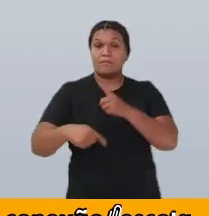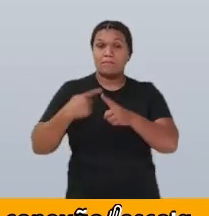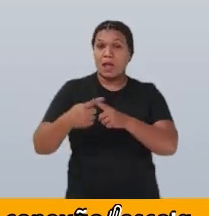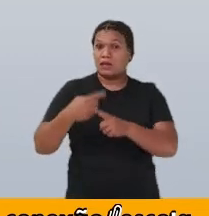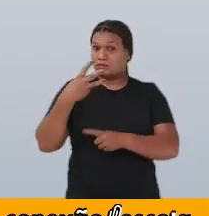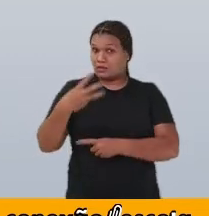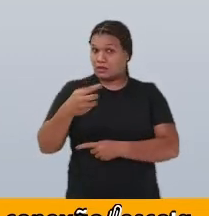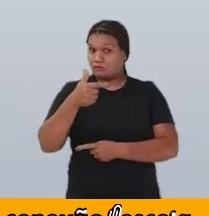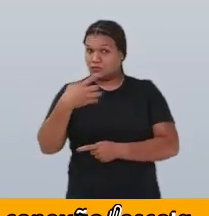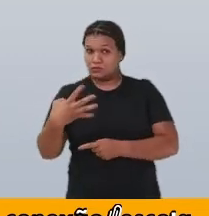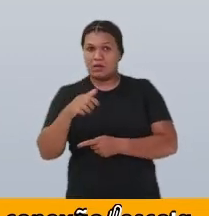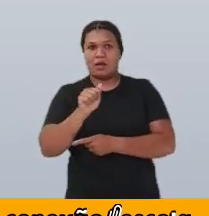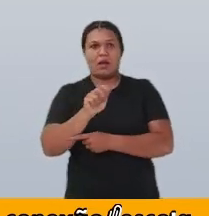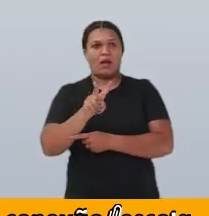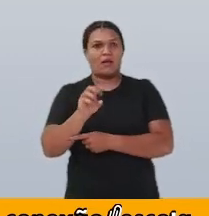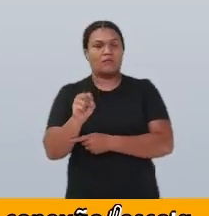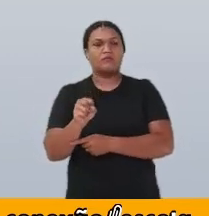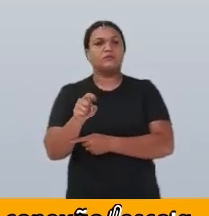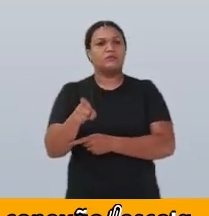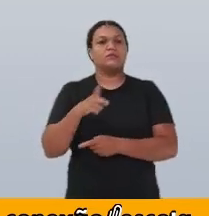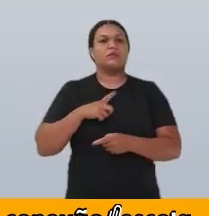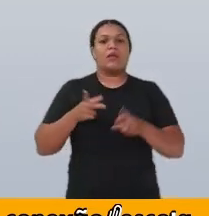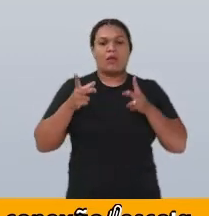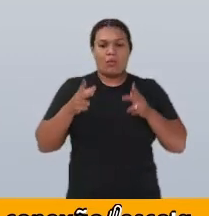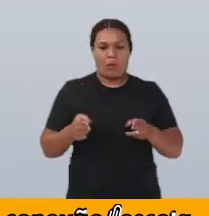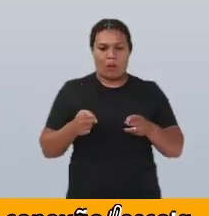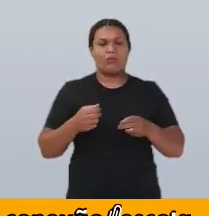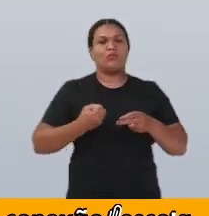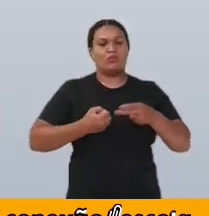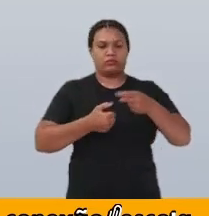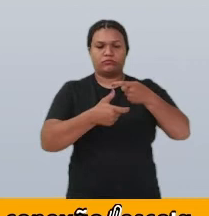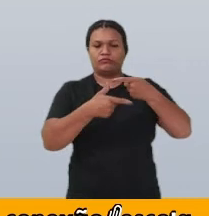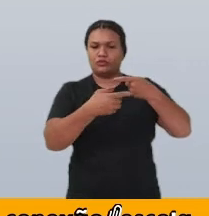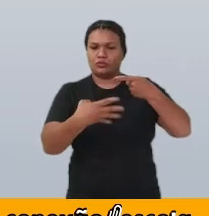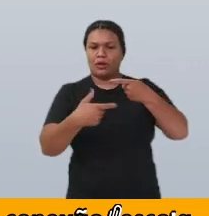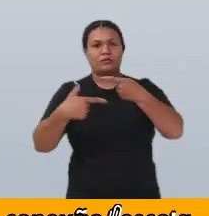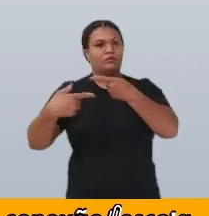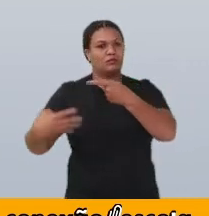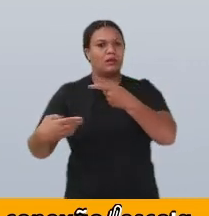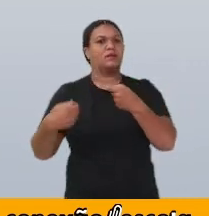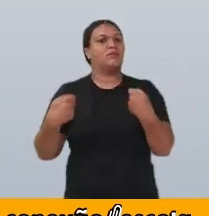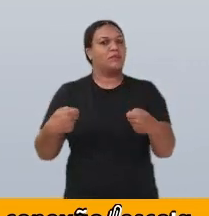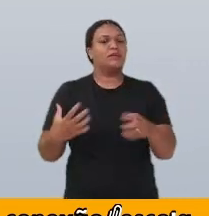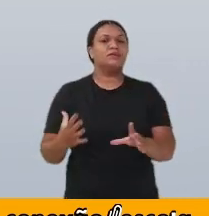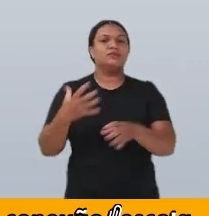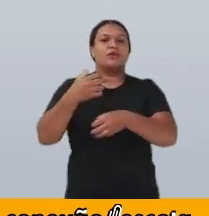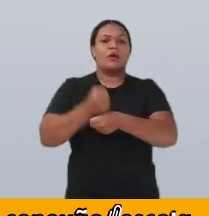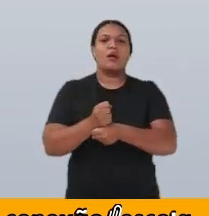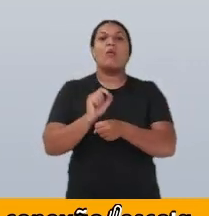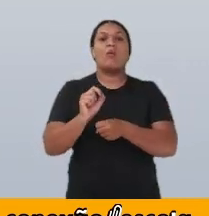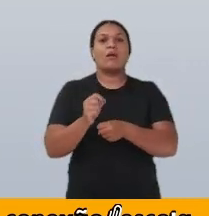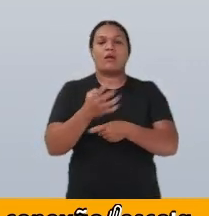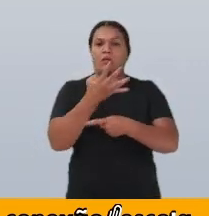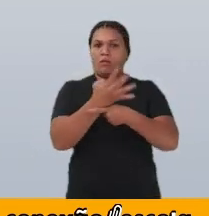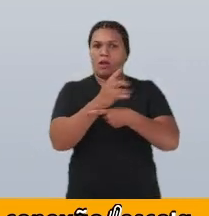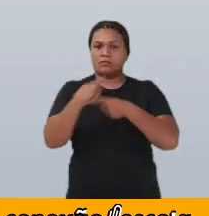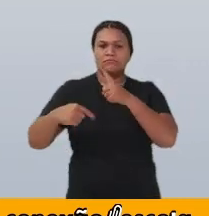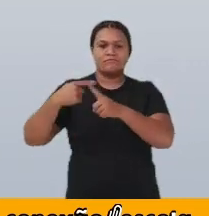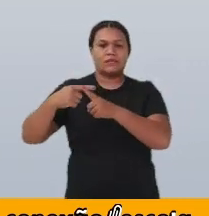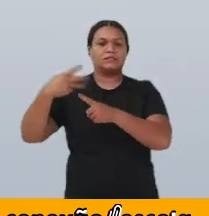3/24, uma vez que eles têm o mesmo denominador, basta somar os numeradores. 4 mais